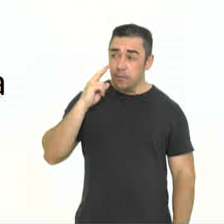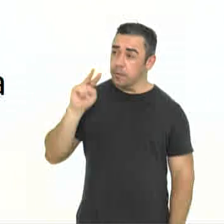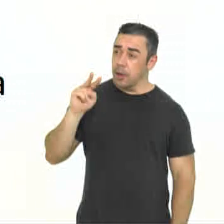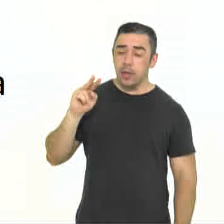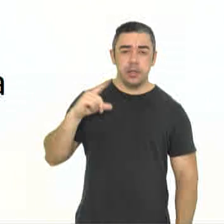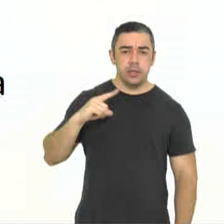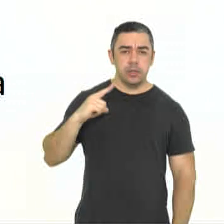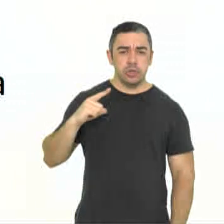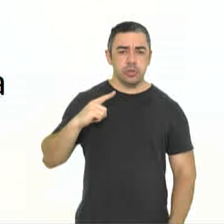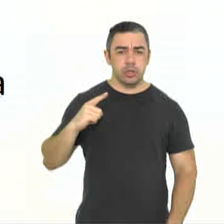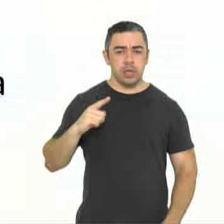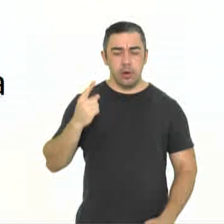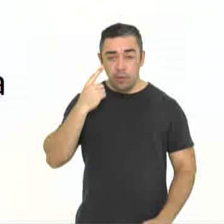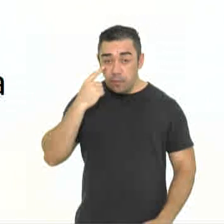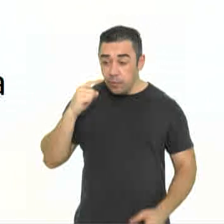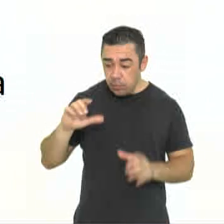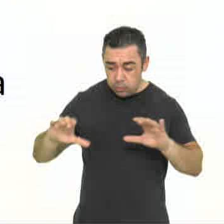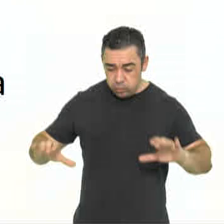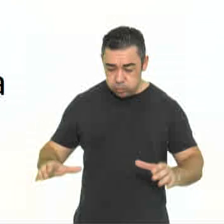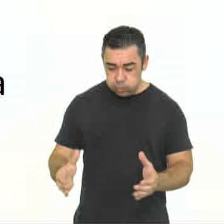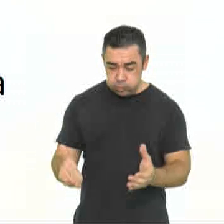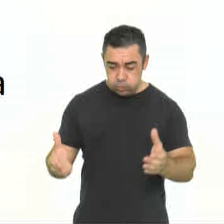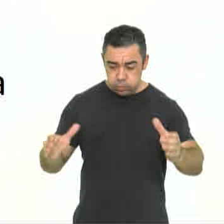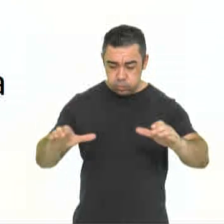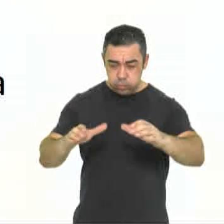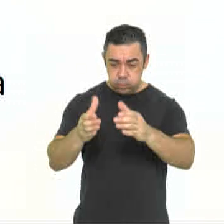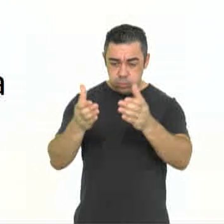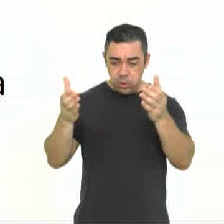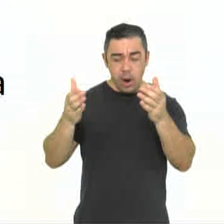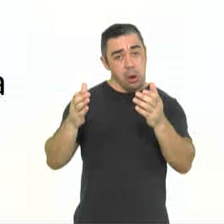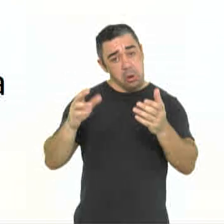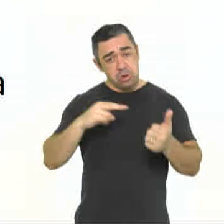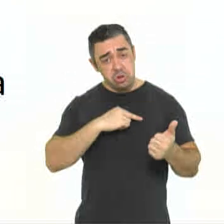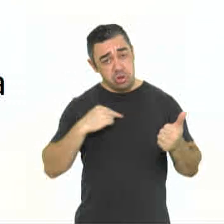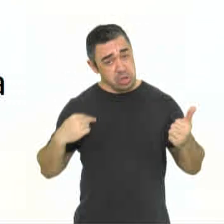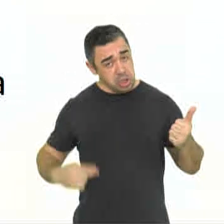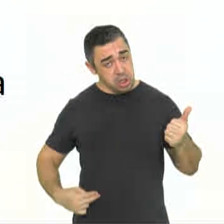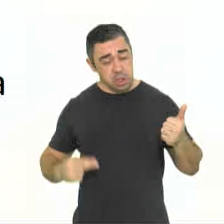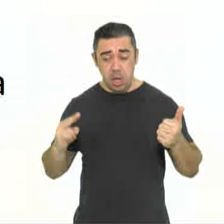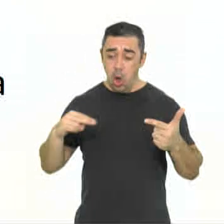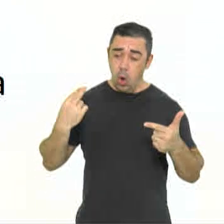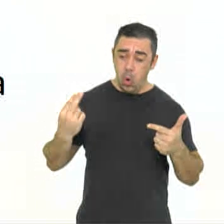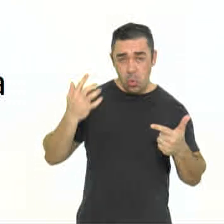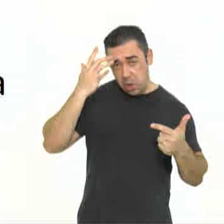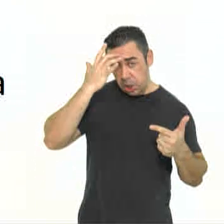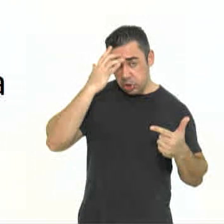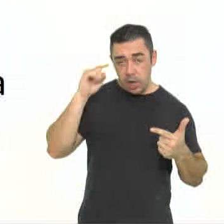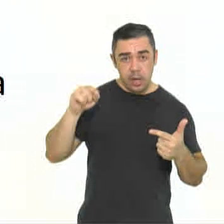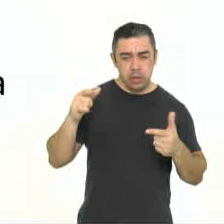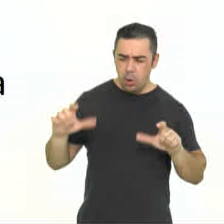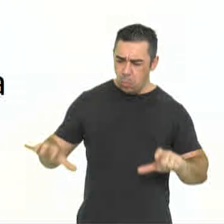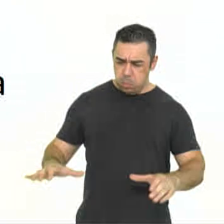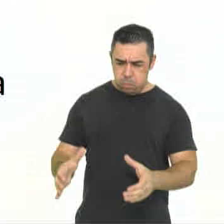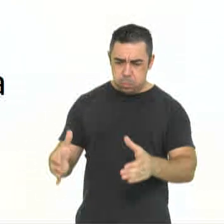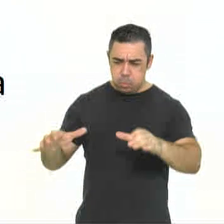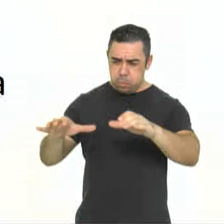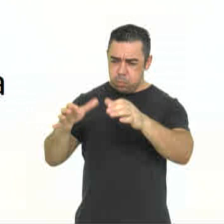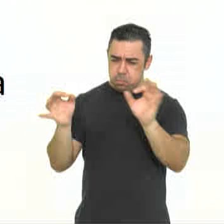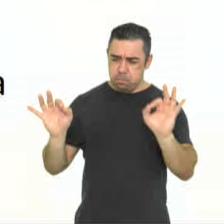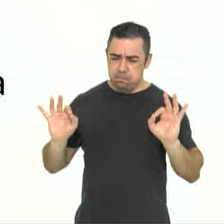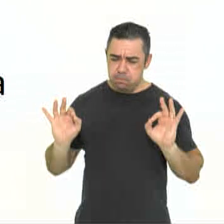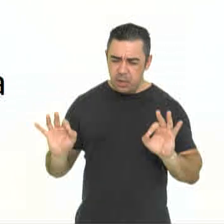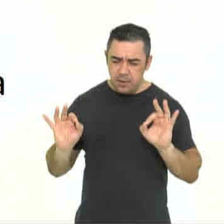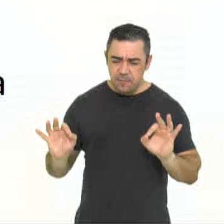um belo jarrão de porcelana da China ou da Índia, como se diz. Aquela pureza da louça, a sua fragilidade,